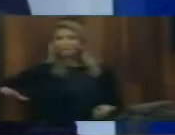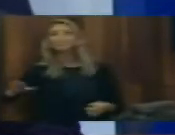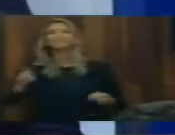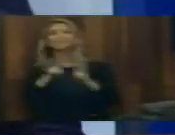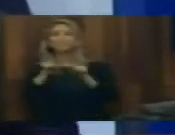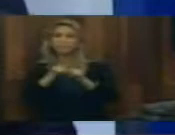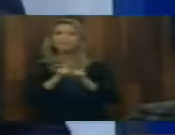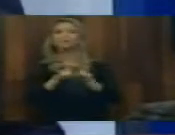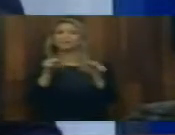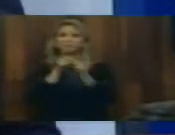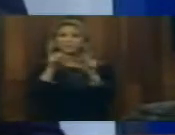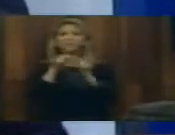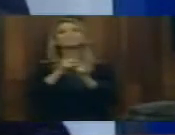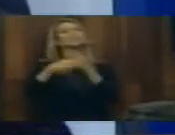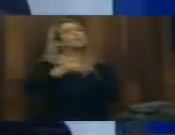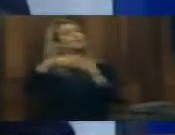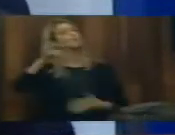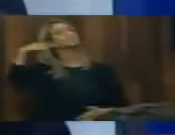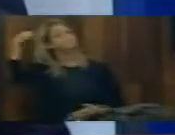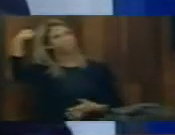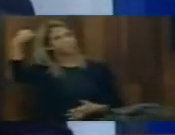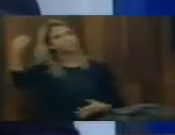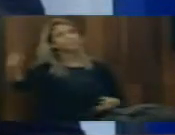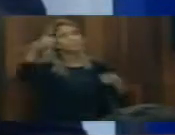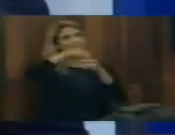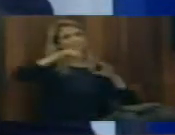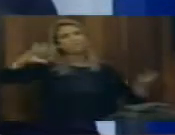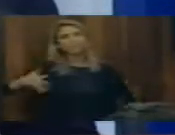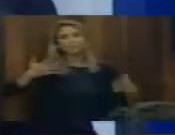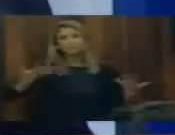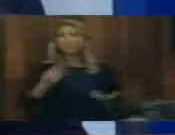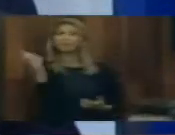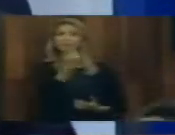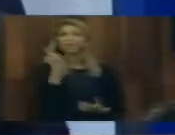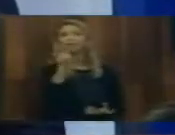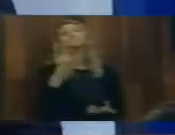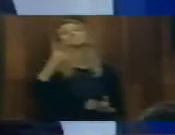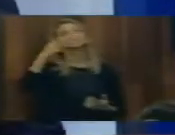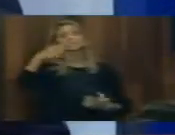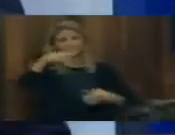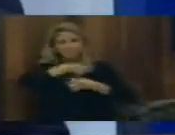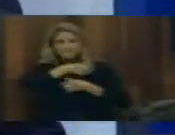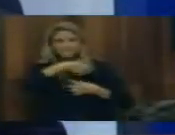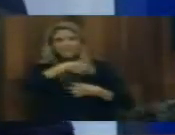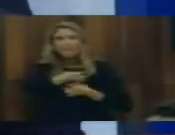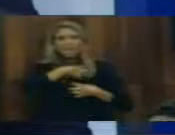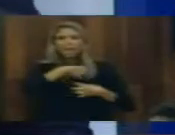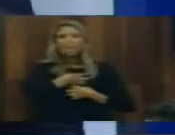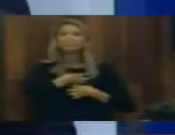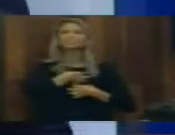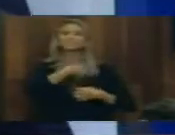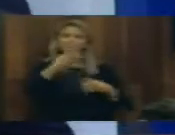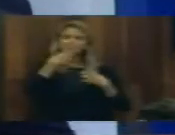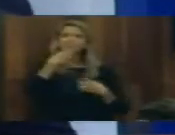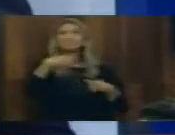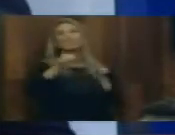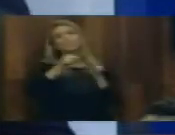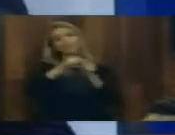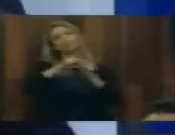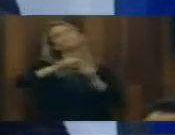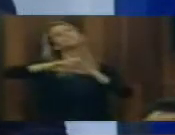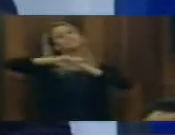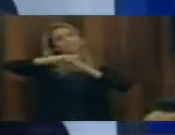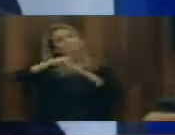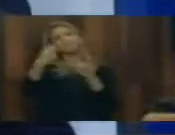voluntários levam essas crianças para estar participando do evento. Então elas têm toda a sensação, a emoção de cruzar, largar e cruzar uma linha de chegada e ganhando a